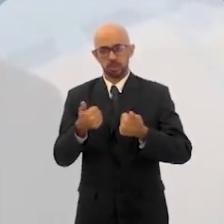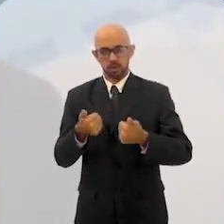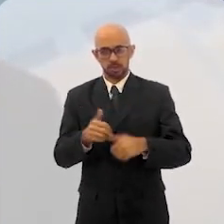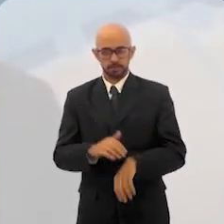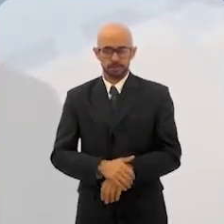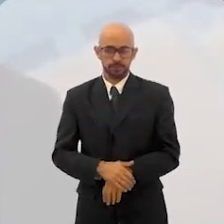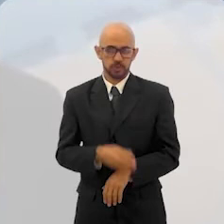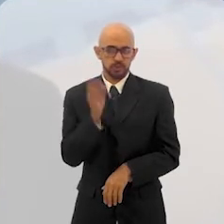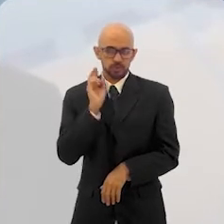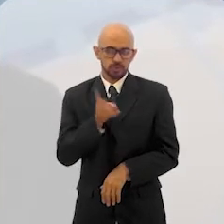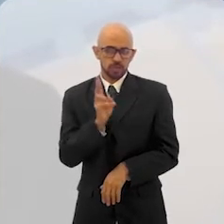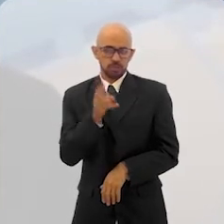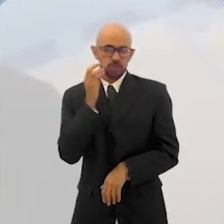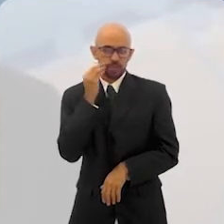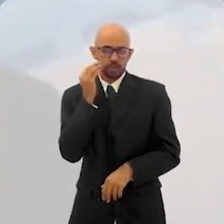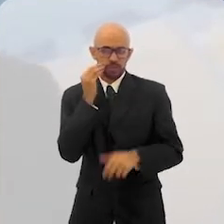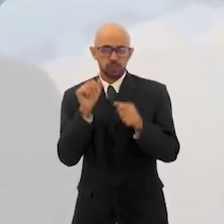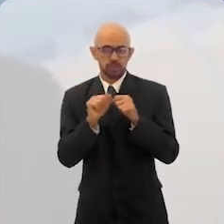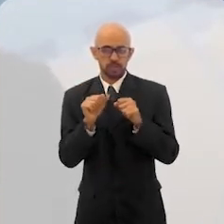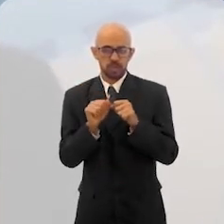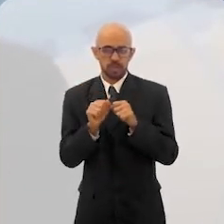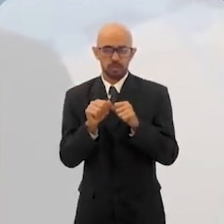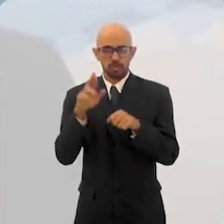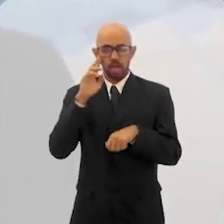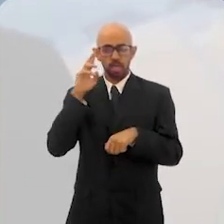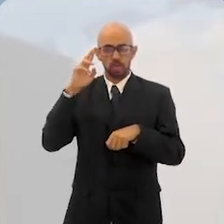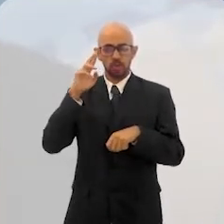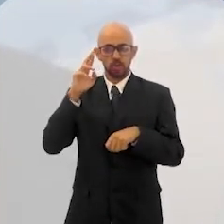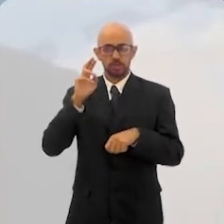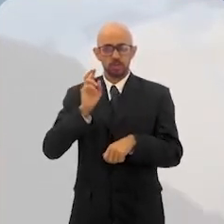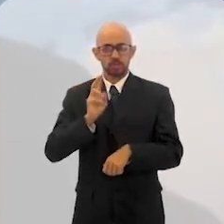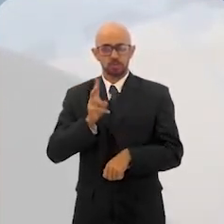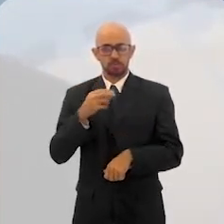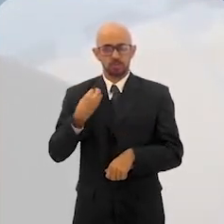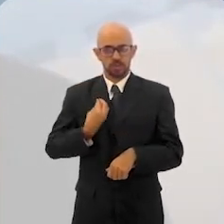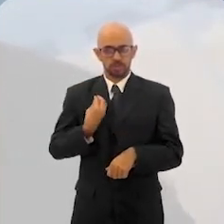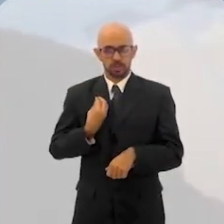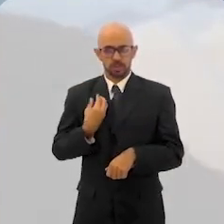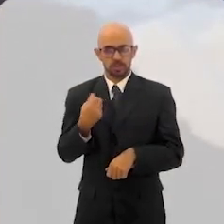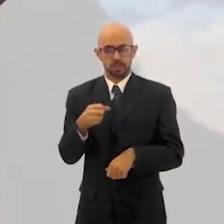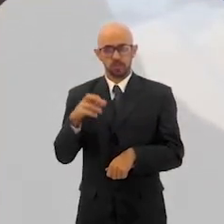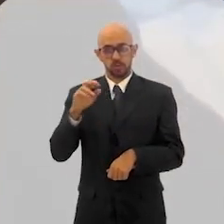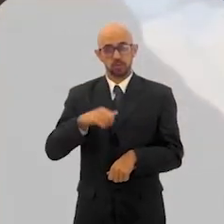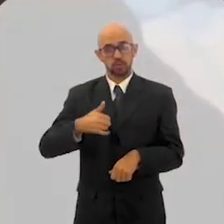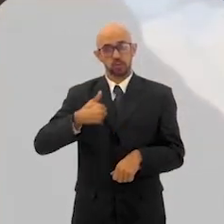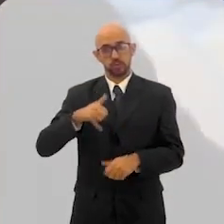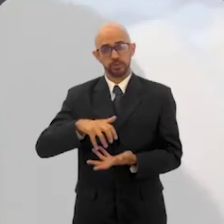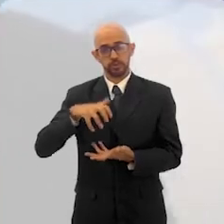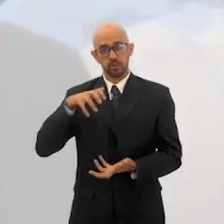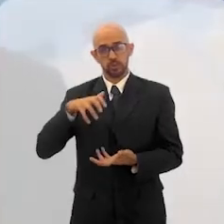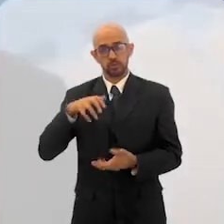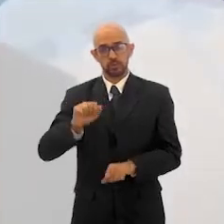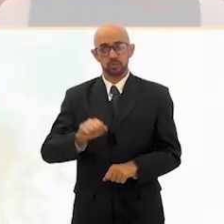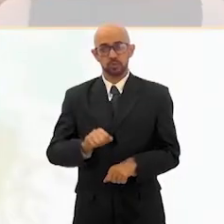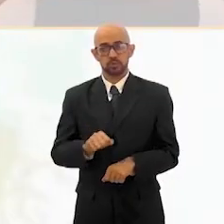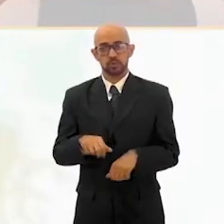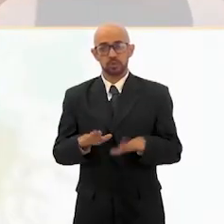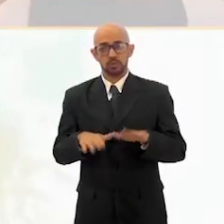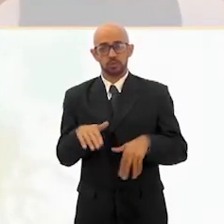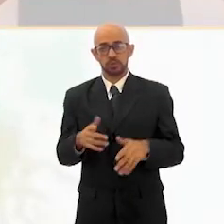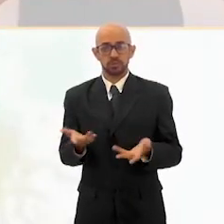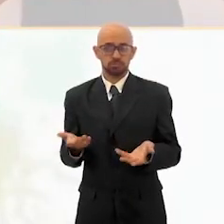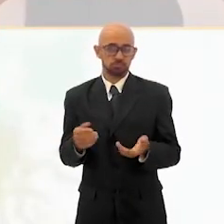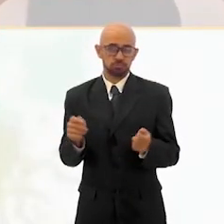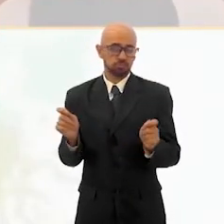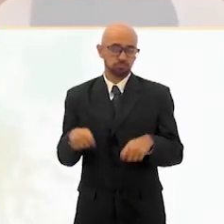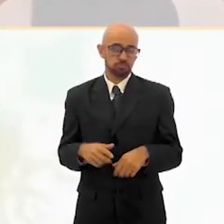isso, uma reitoria muito mais presente, né? Óbvio que se fosse um reitor mais idoso, ele não teria essa disposição de estar em um campus, de estar em um outro. Eu Com tento